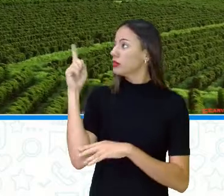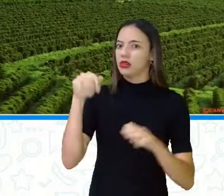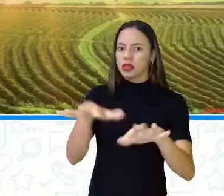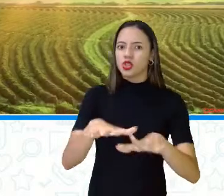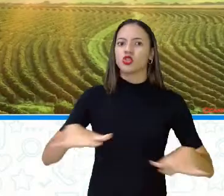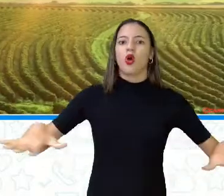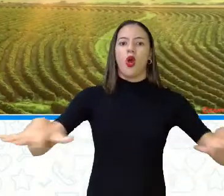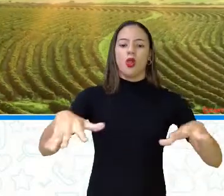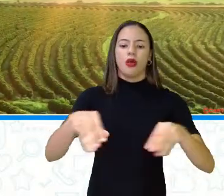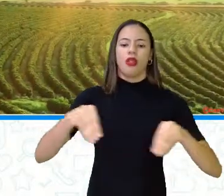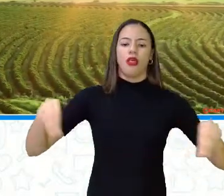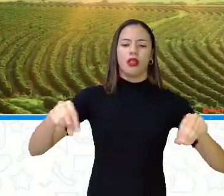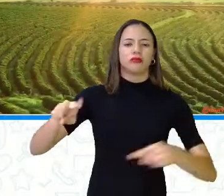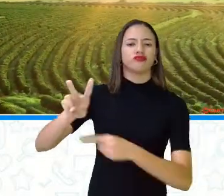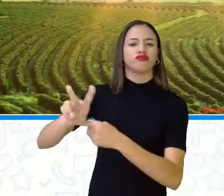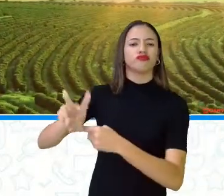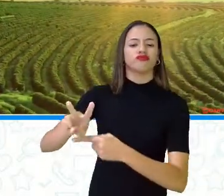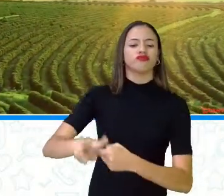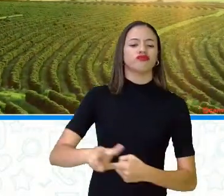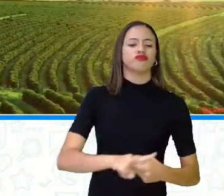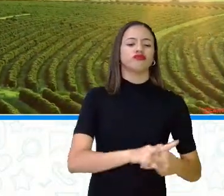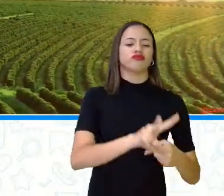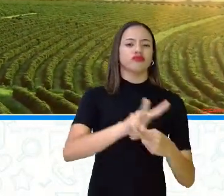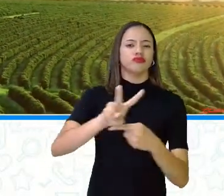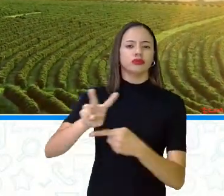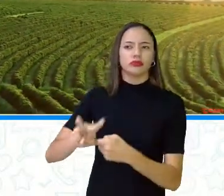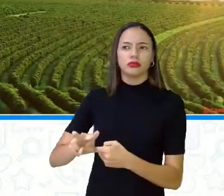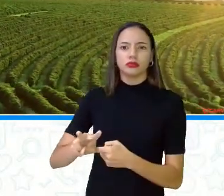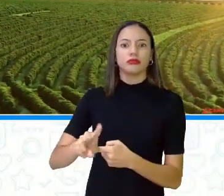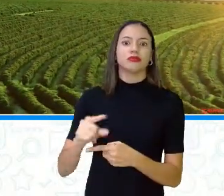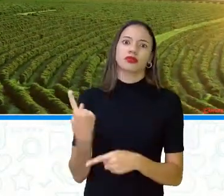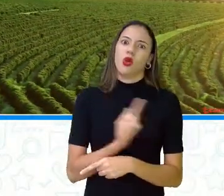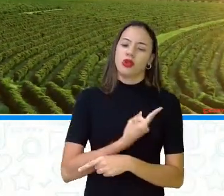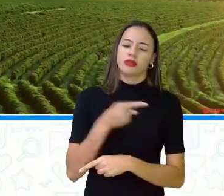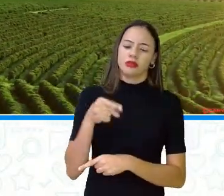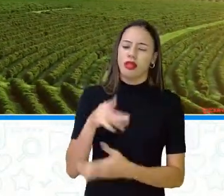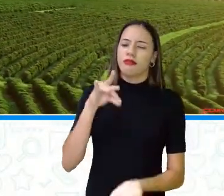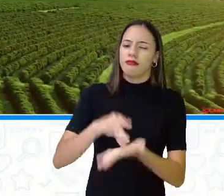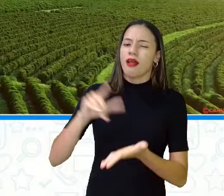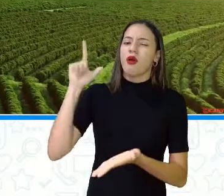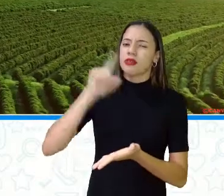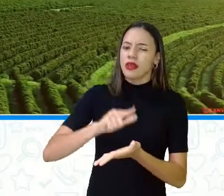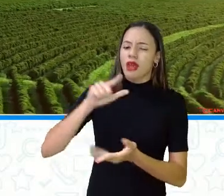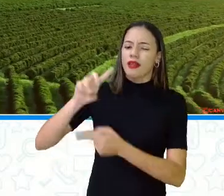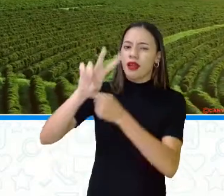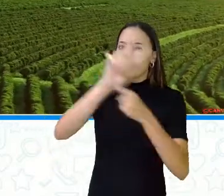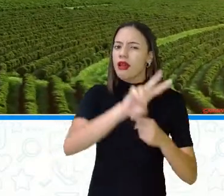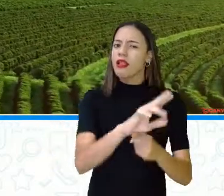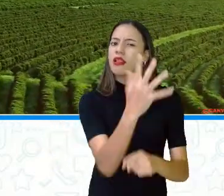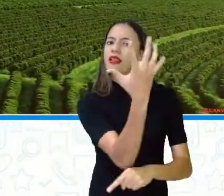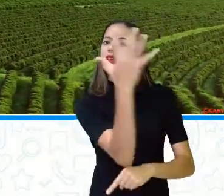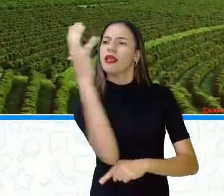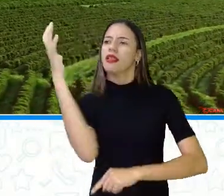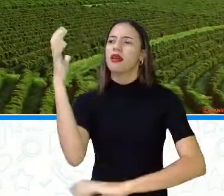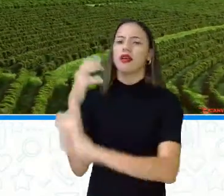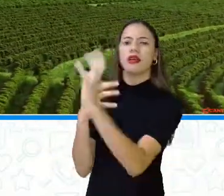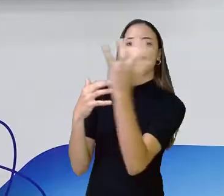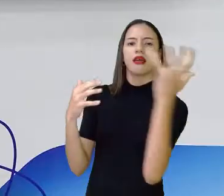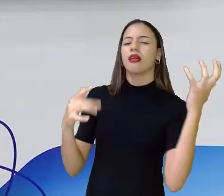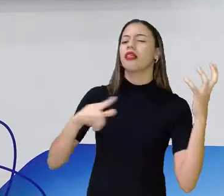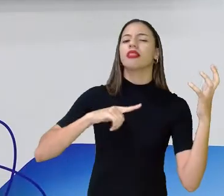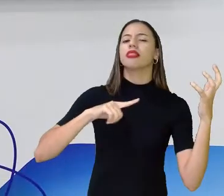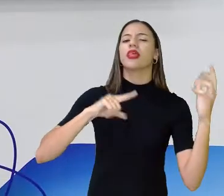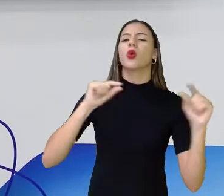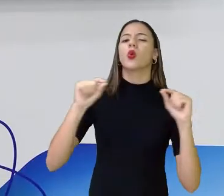quando nós conseguimos cuidar bem da nossa natureza, nós temos a